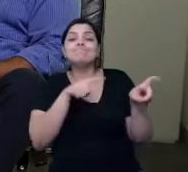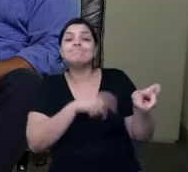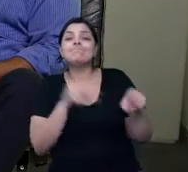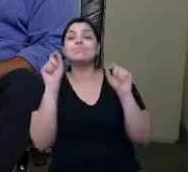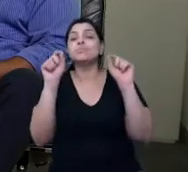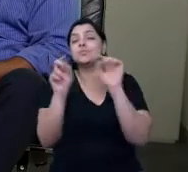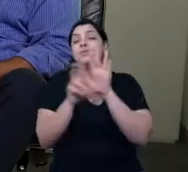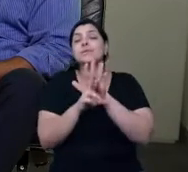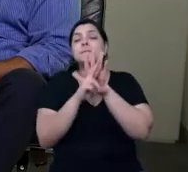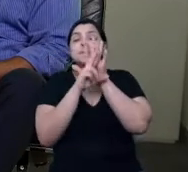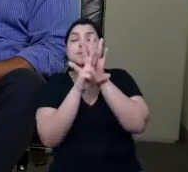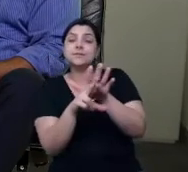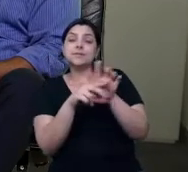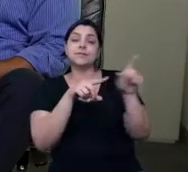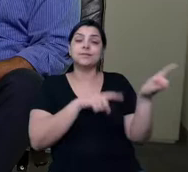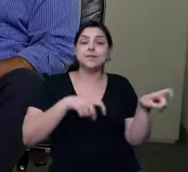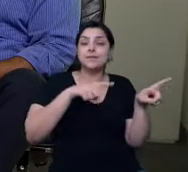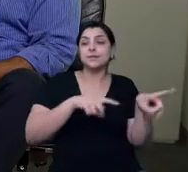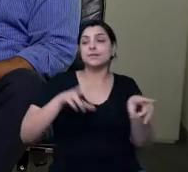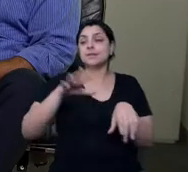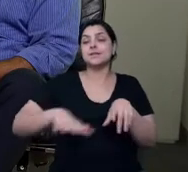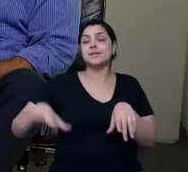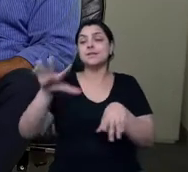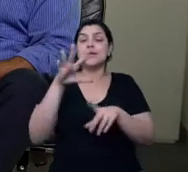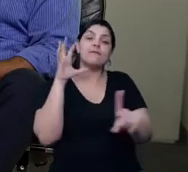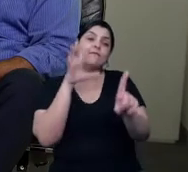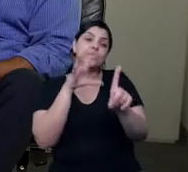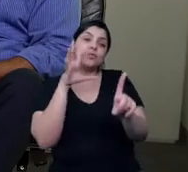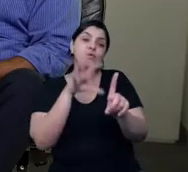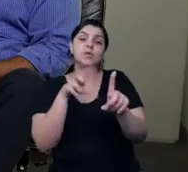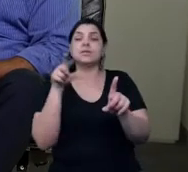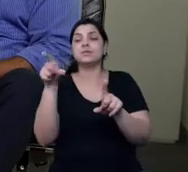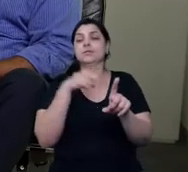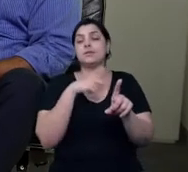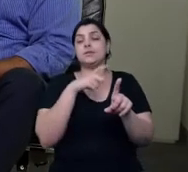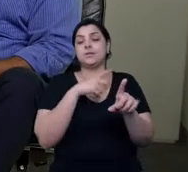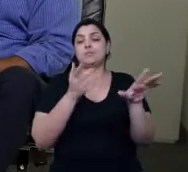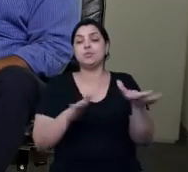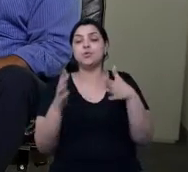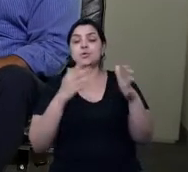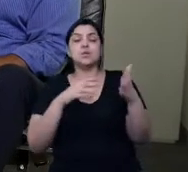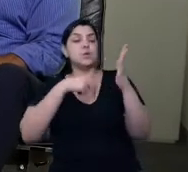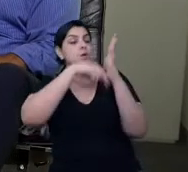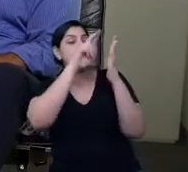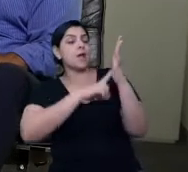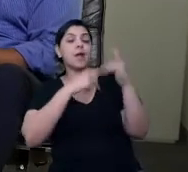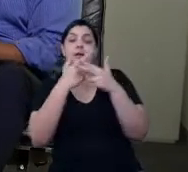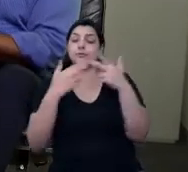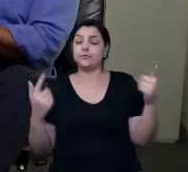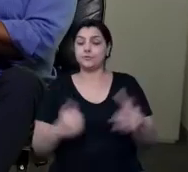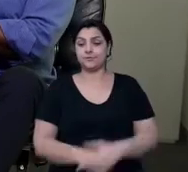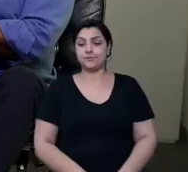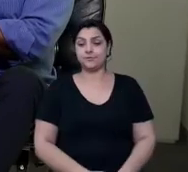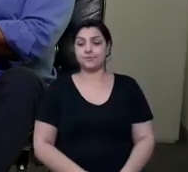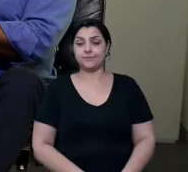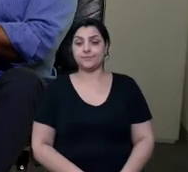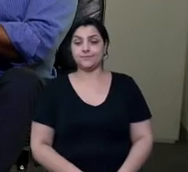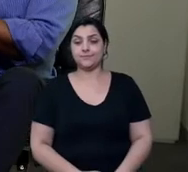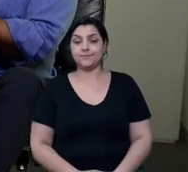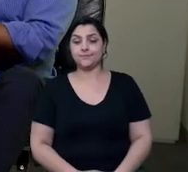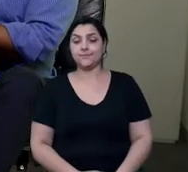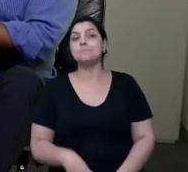sertão e a influência do sertão na sua produção. O sertão, o Brasil,